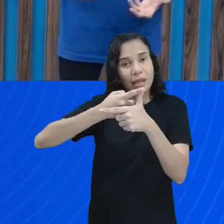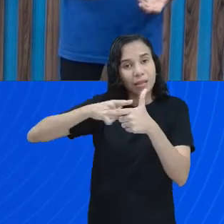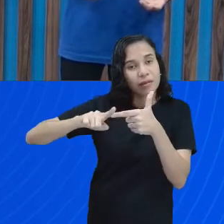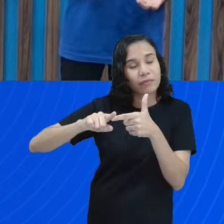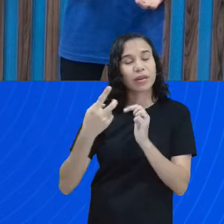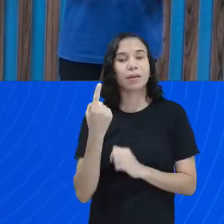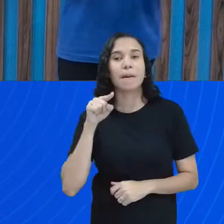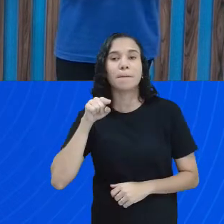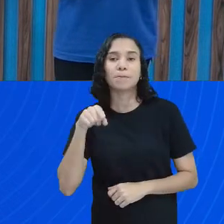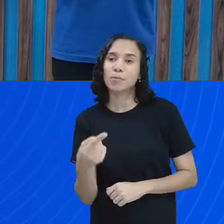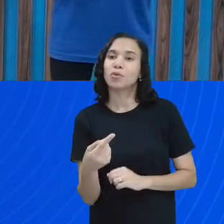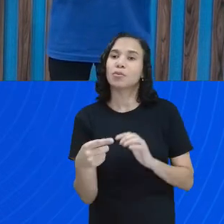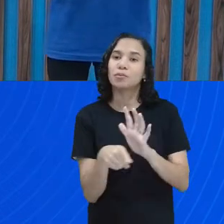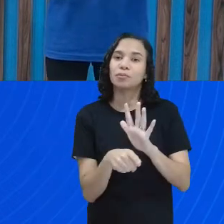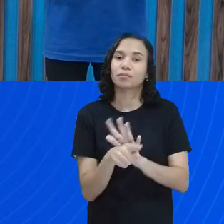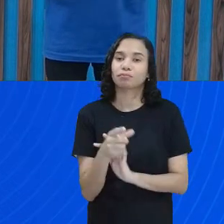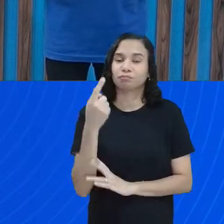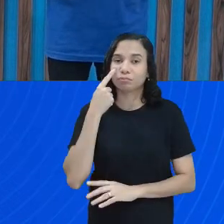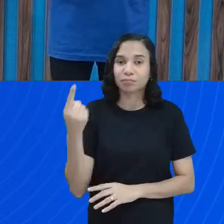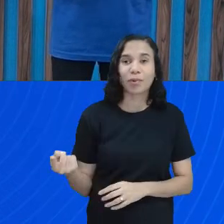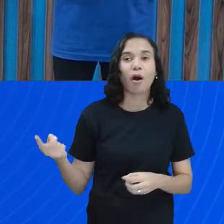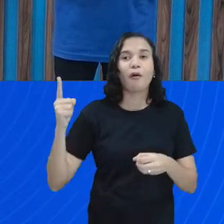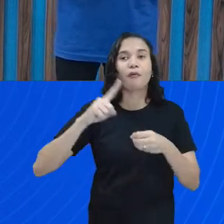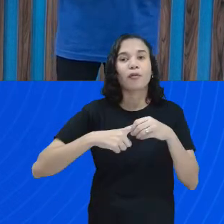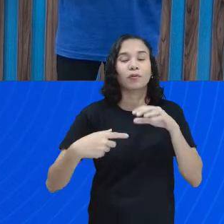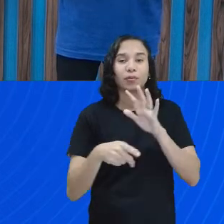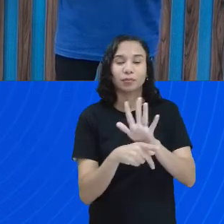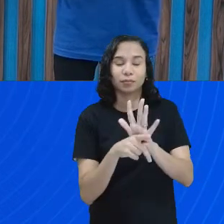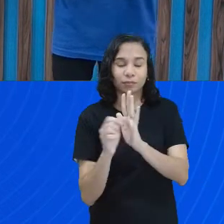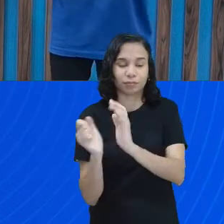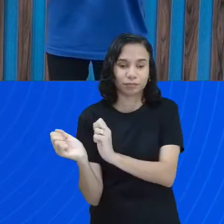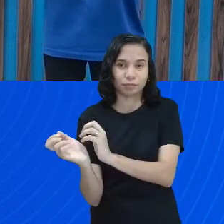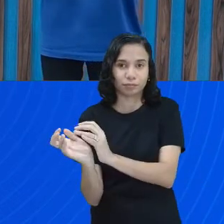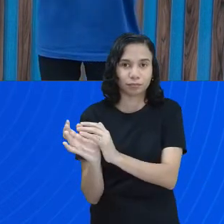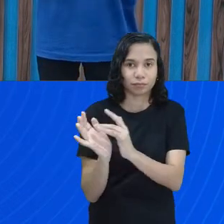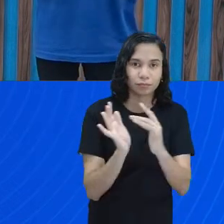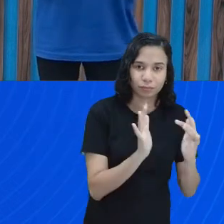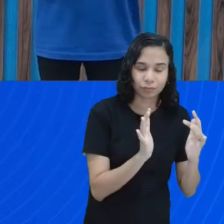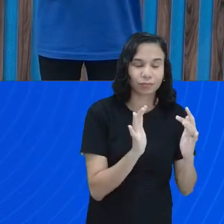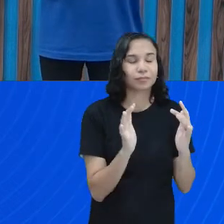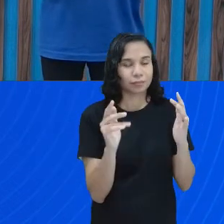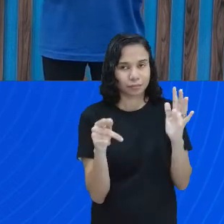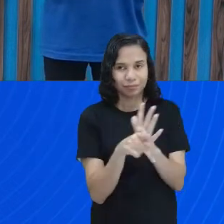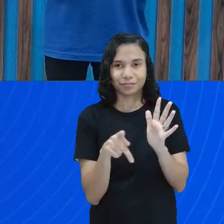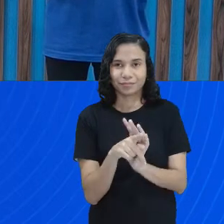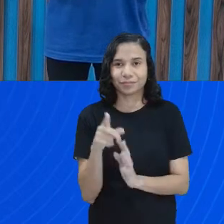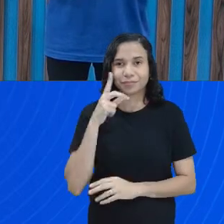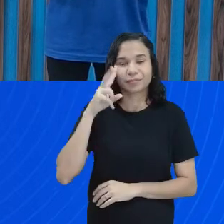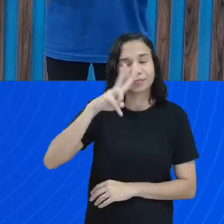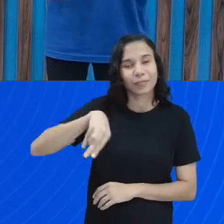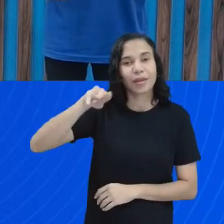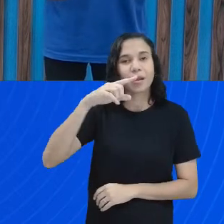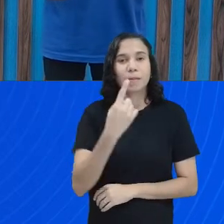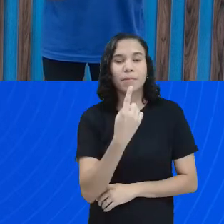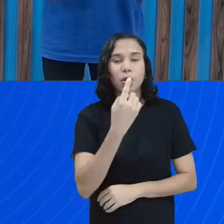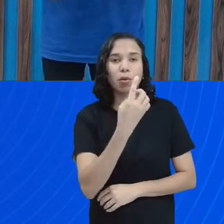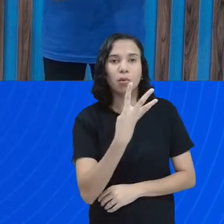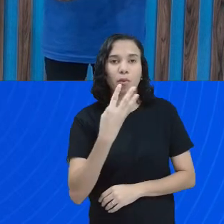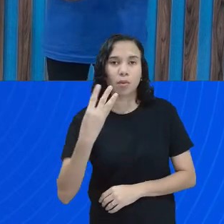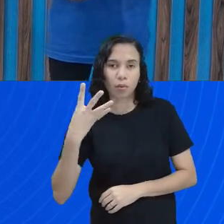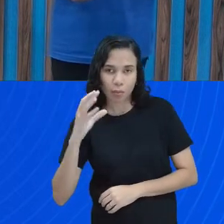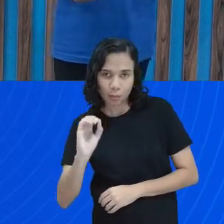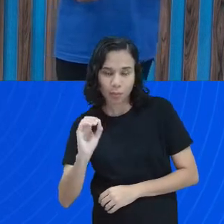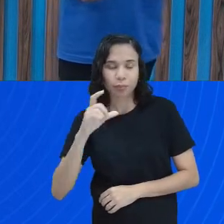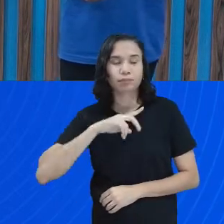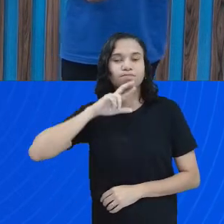1.000. E aí dividir por 1.000 é voltar 3 casas decimais. E aí você está lá, 1.440 dividido por